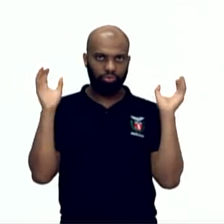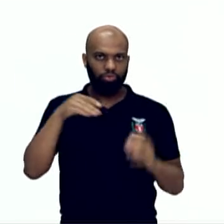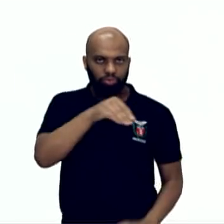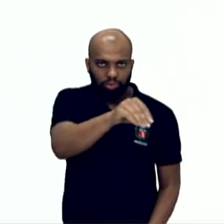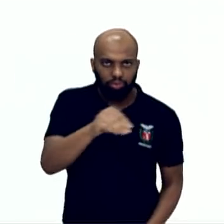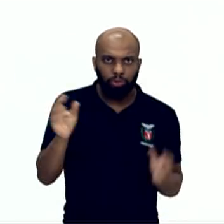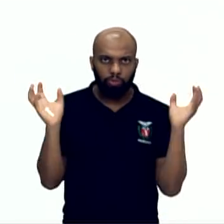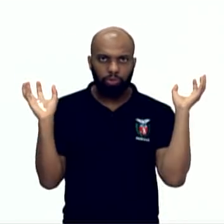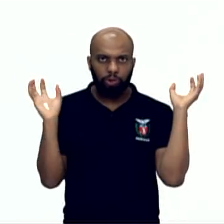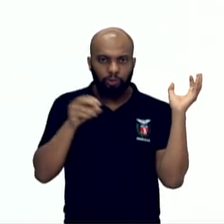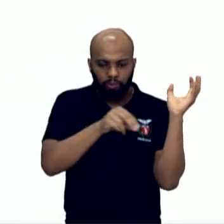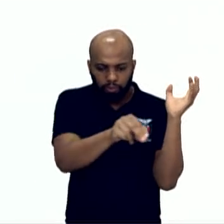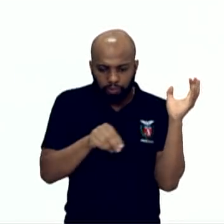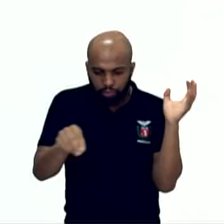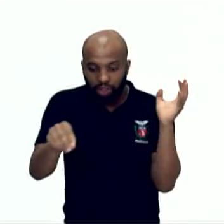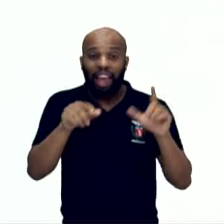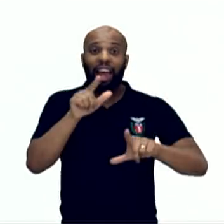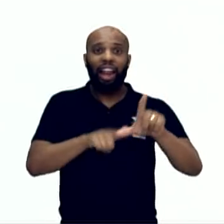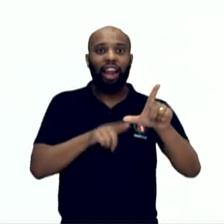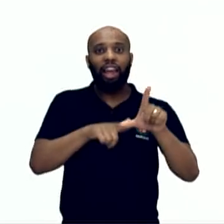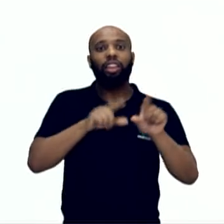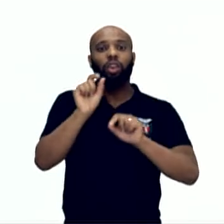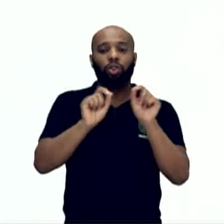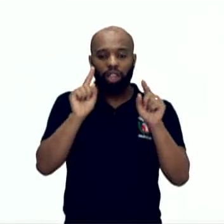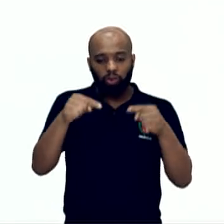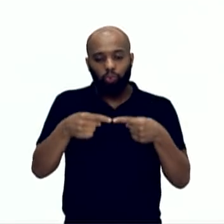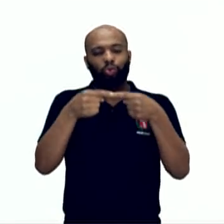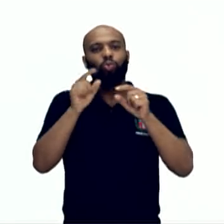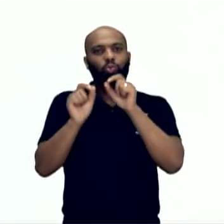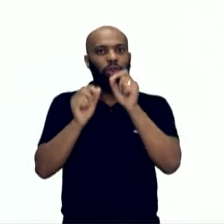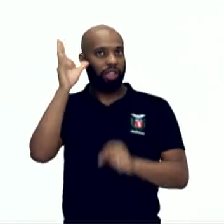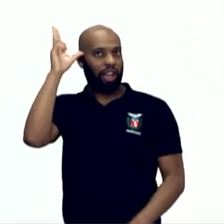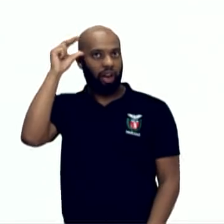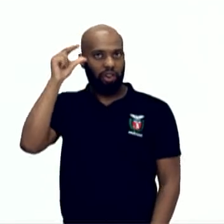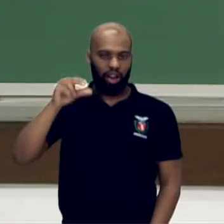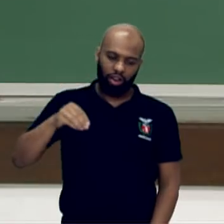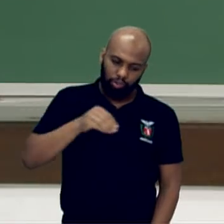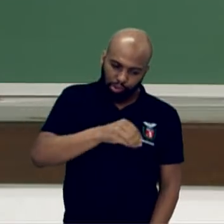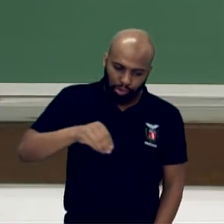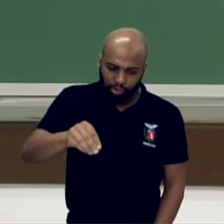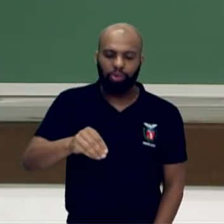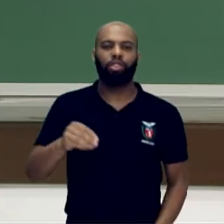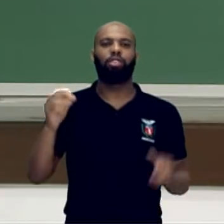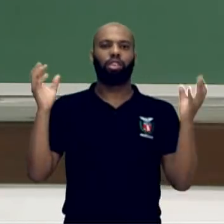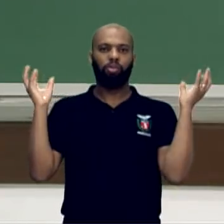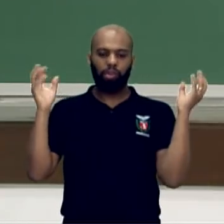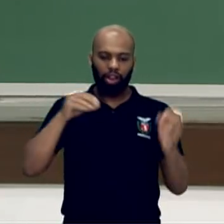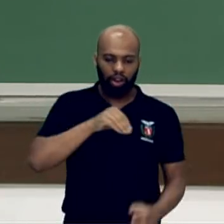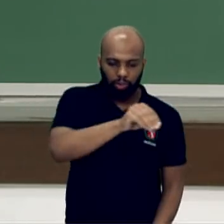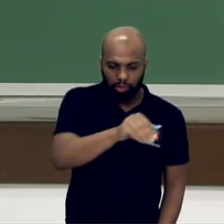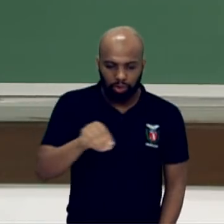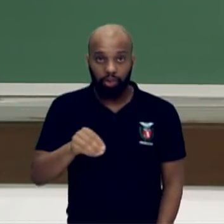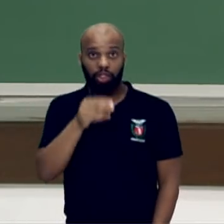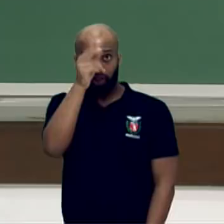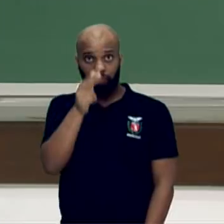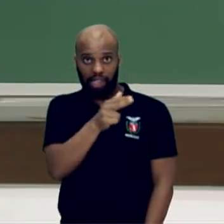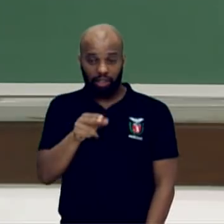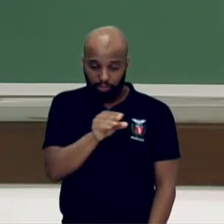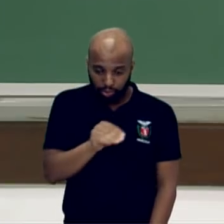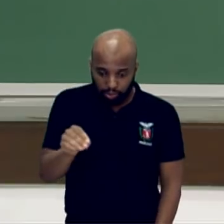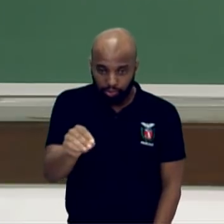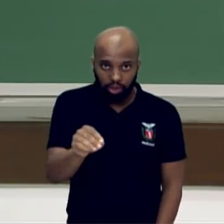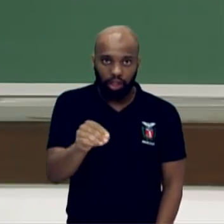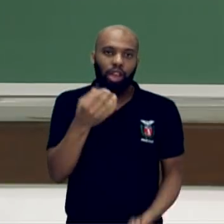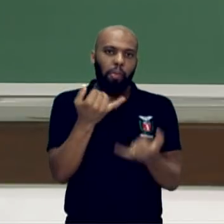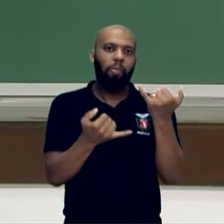letras seriam como as peças de jogo. Então, é isso que ele faz para dar movimento. Cada letra funciona como uma peça que deve